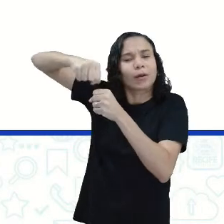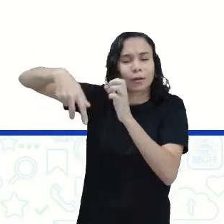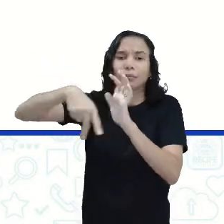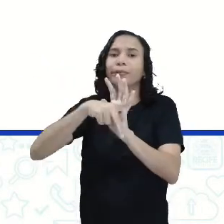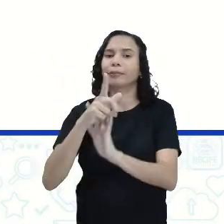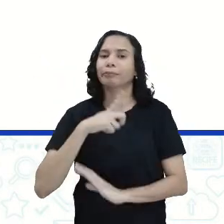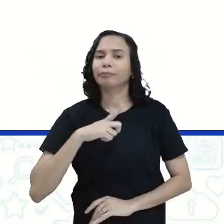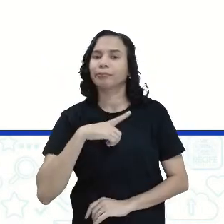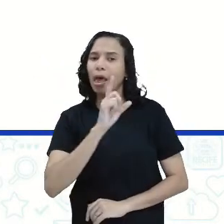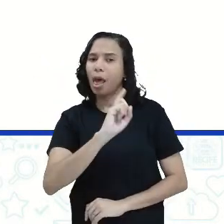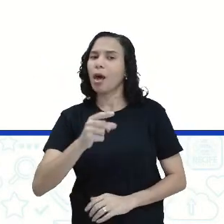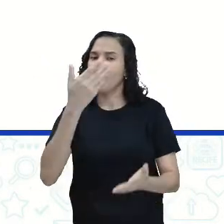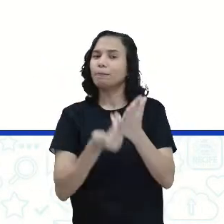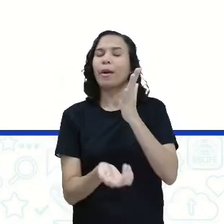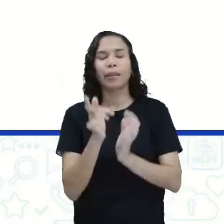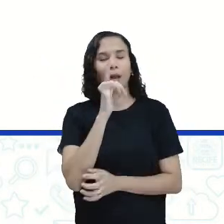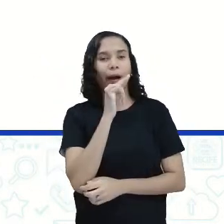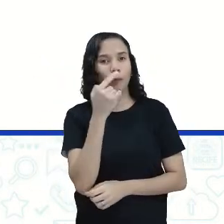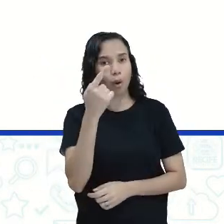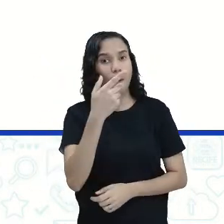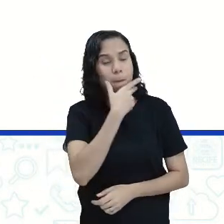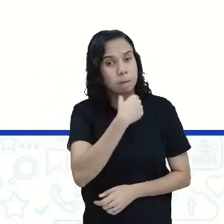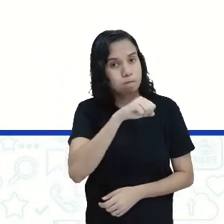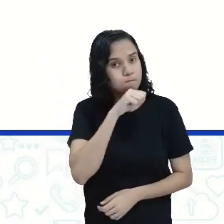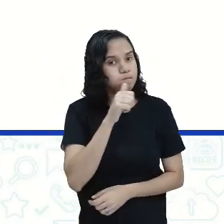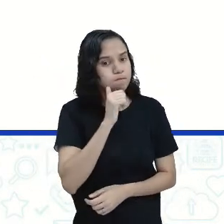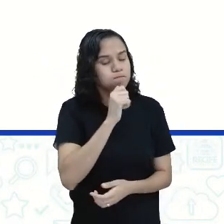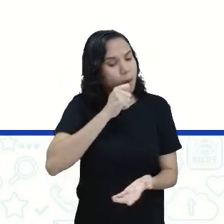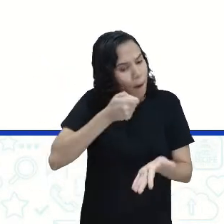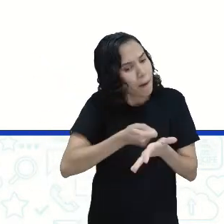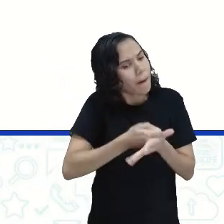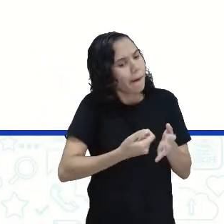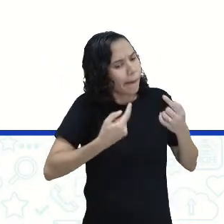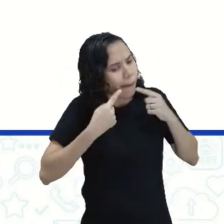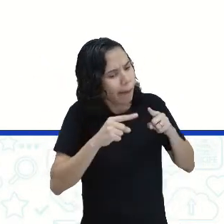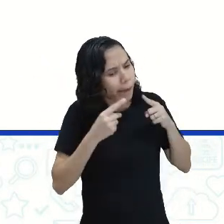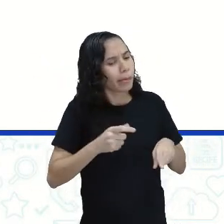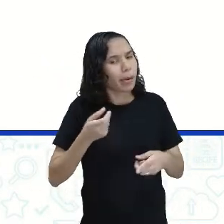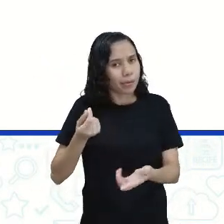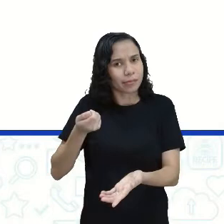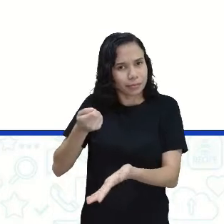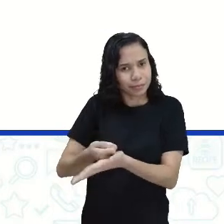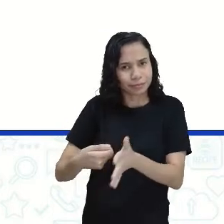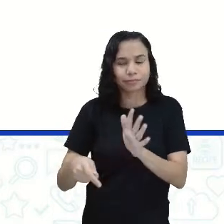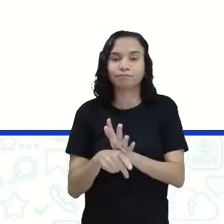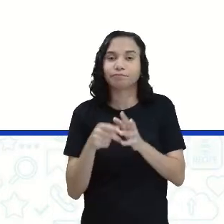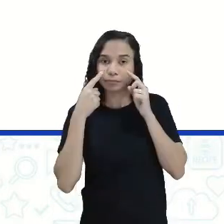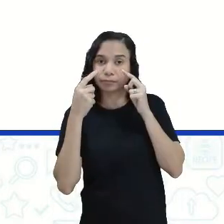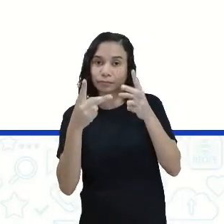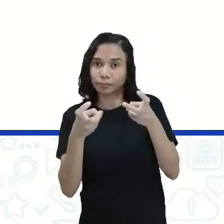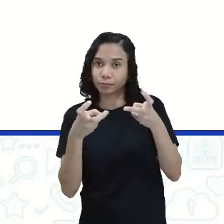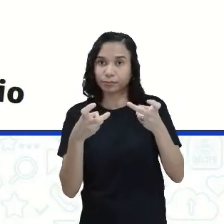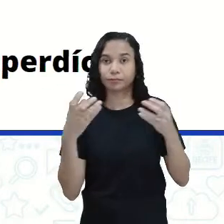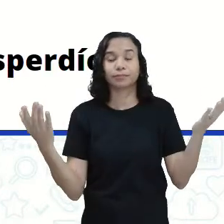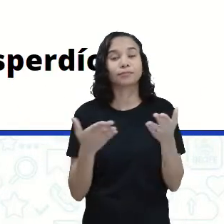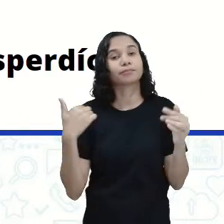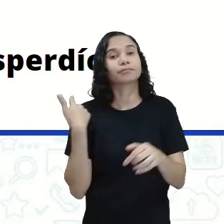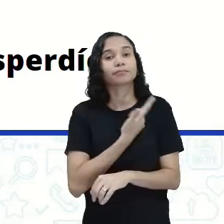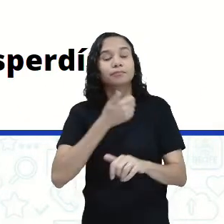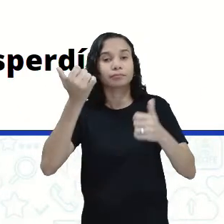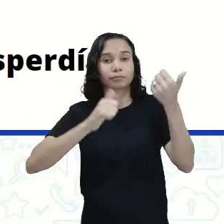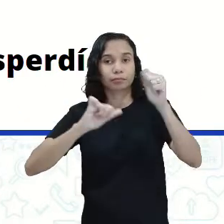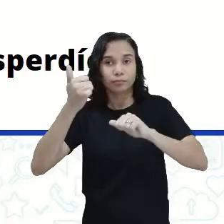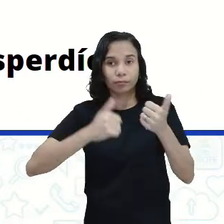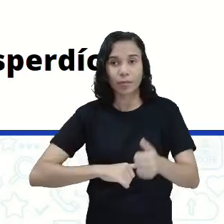lá desperdiçando água. Aí teu papai e tua mamãe reclamar quando vir a conta de água lá. Perceba lá. Então, bora analisar aqui, ó.